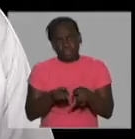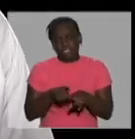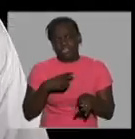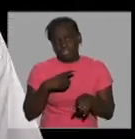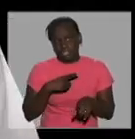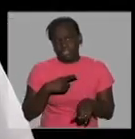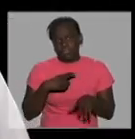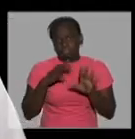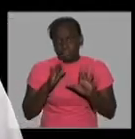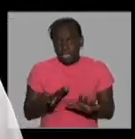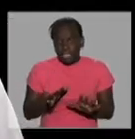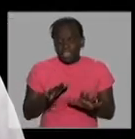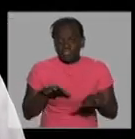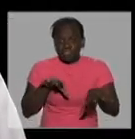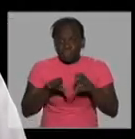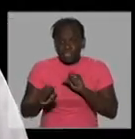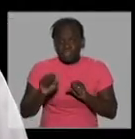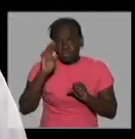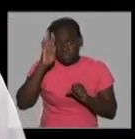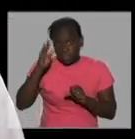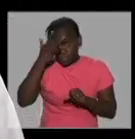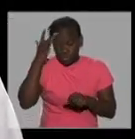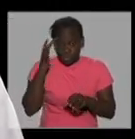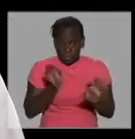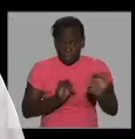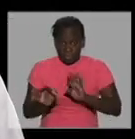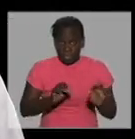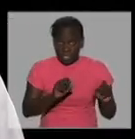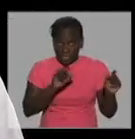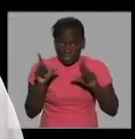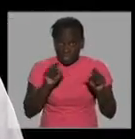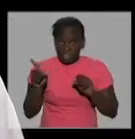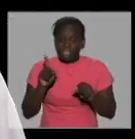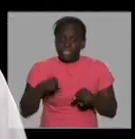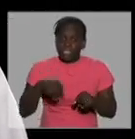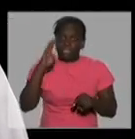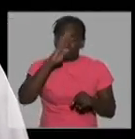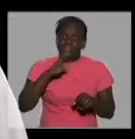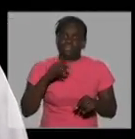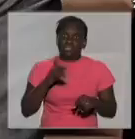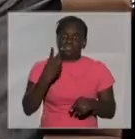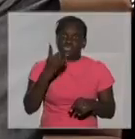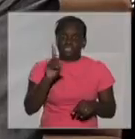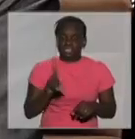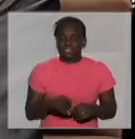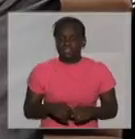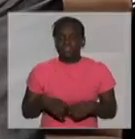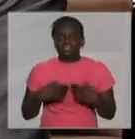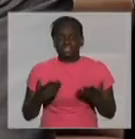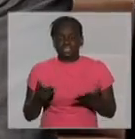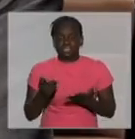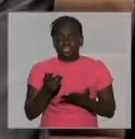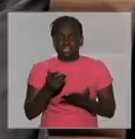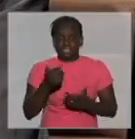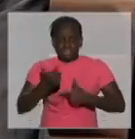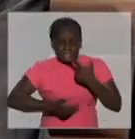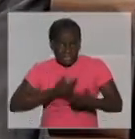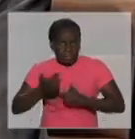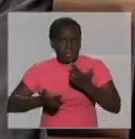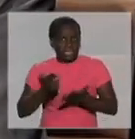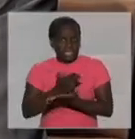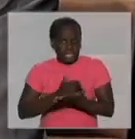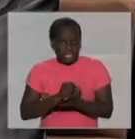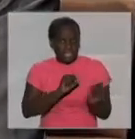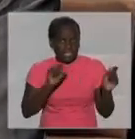tem, né? Mas eu acho que a formação basicamente do animador brasileiro é feita em 2D. Então, a animação dá muito